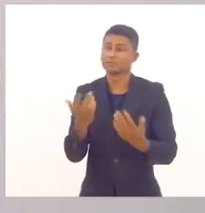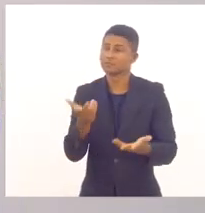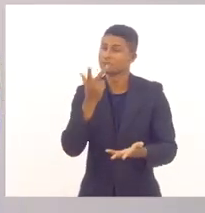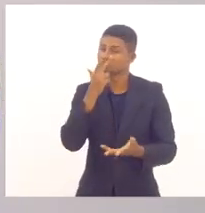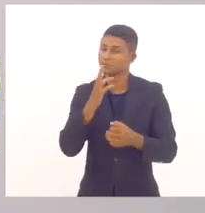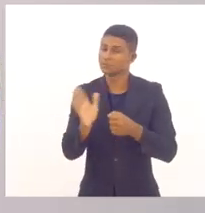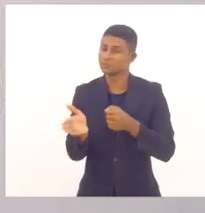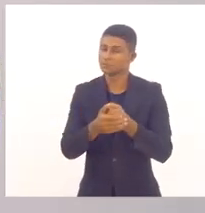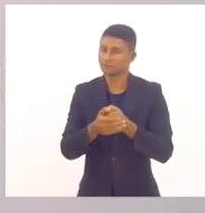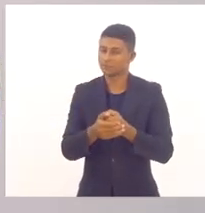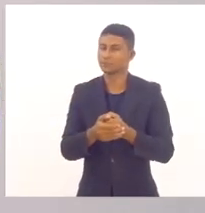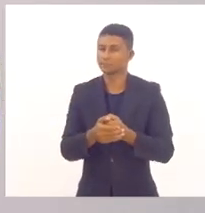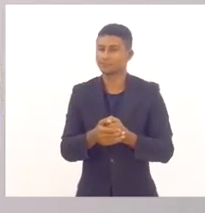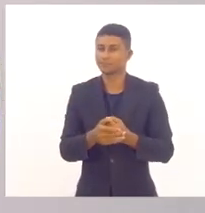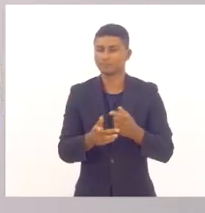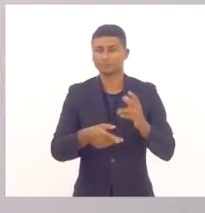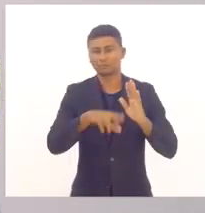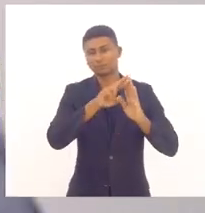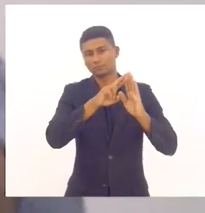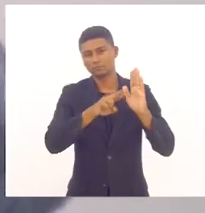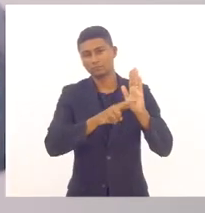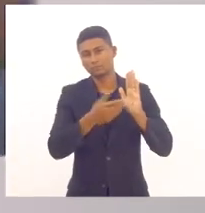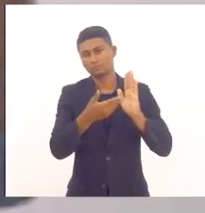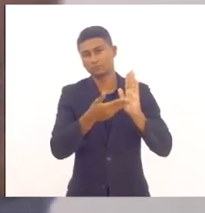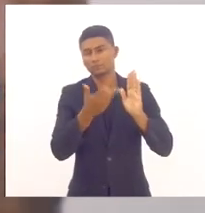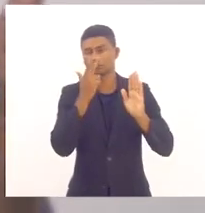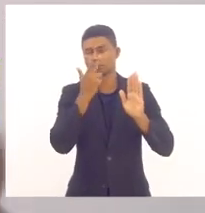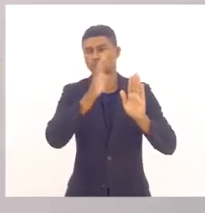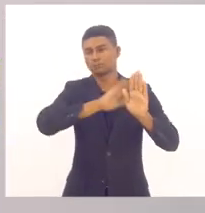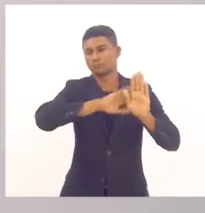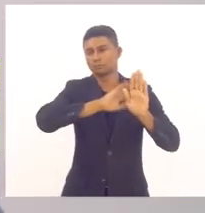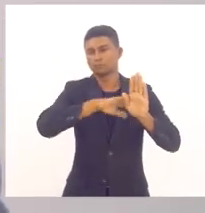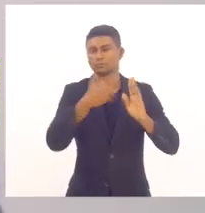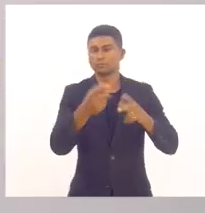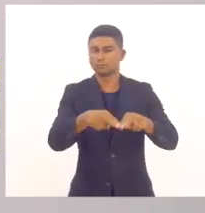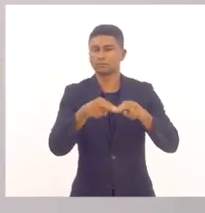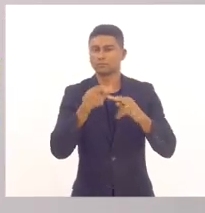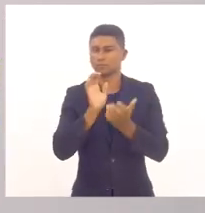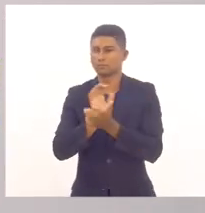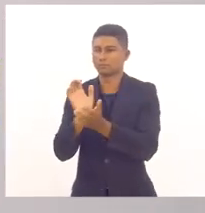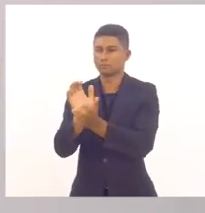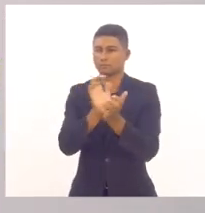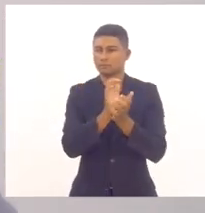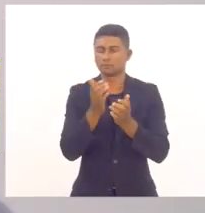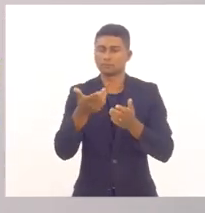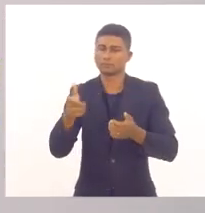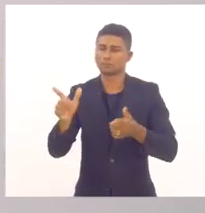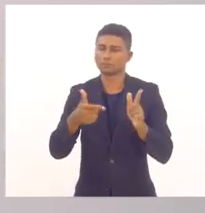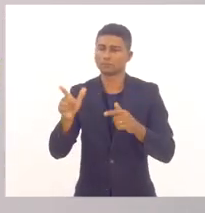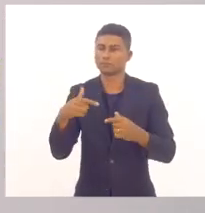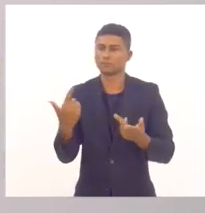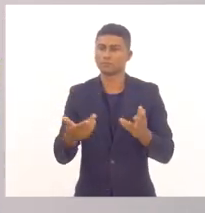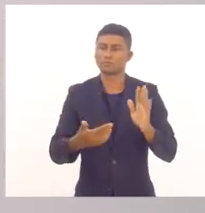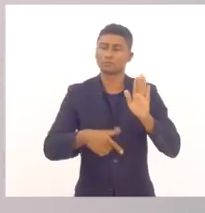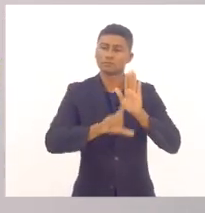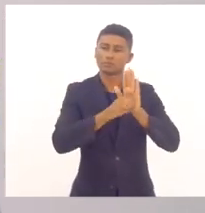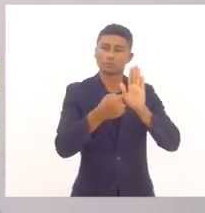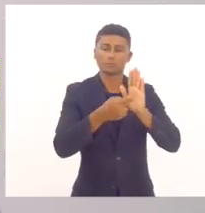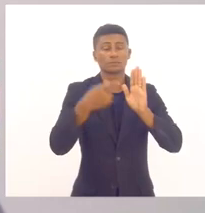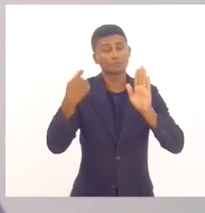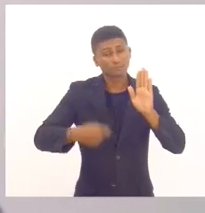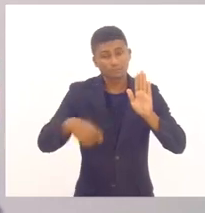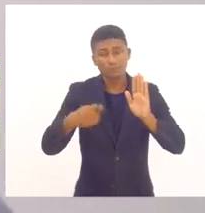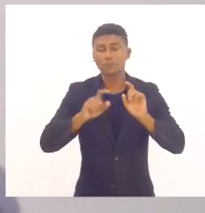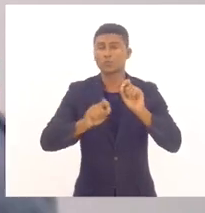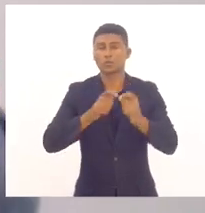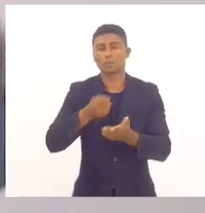da capoeira que na regulamentação desse programa, por isso que tá as outras federações envolvidas, vão ser obrigados, de acordo com a lei 3008/98, ser filiadas às